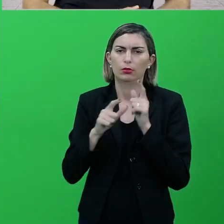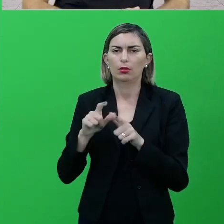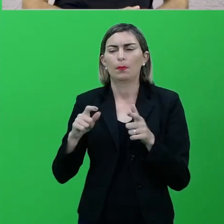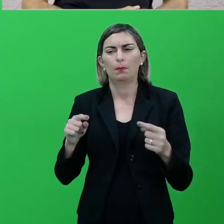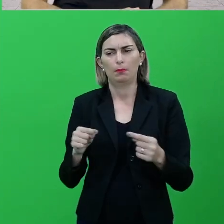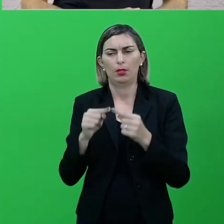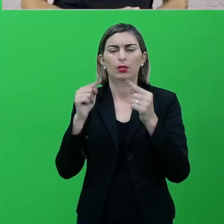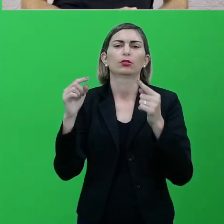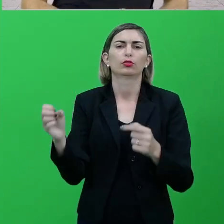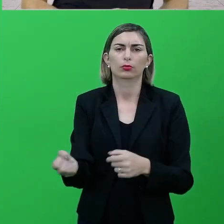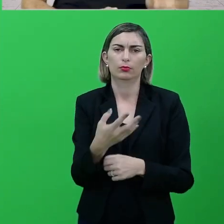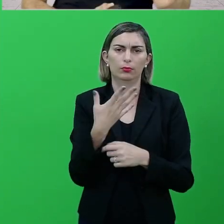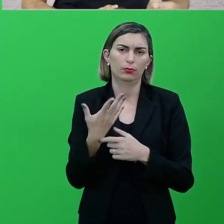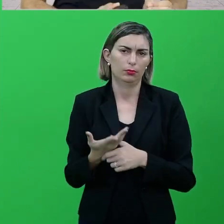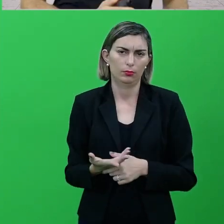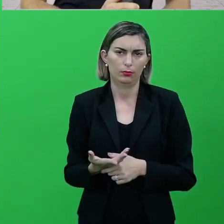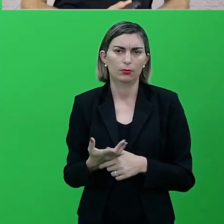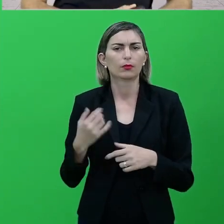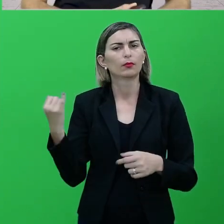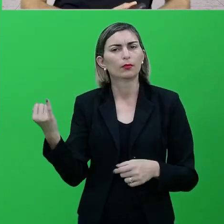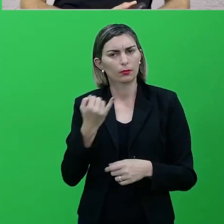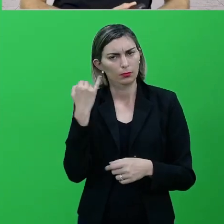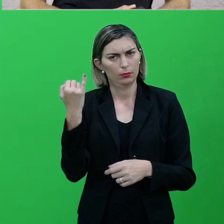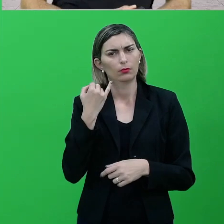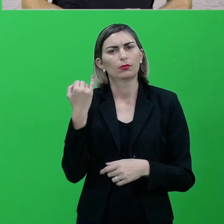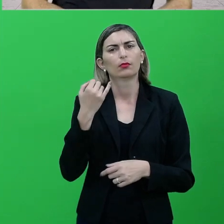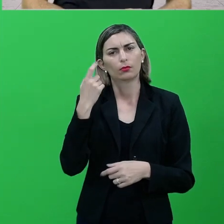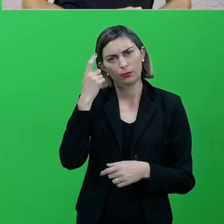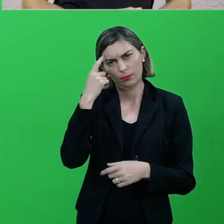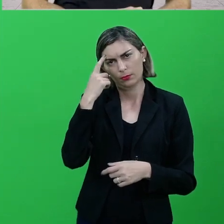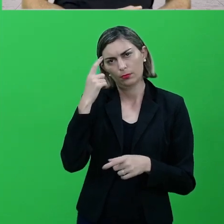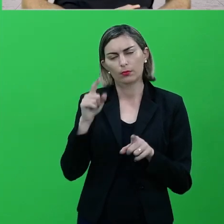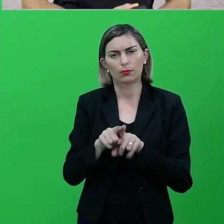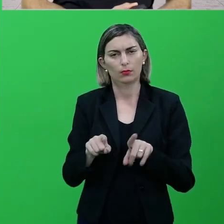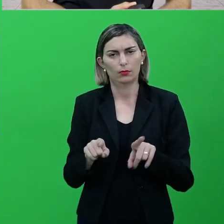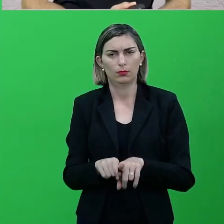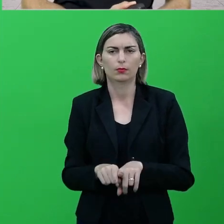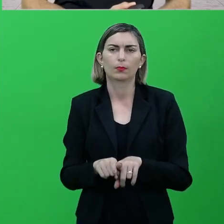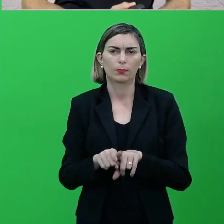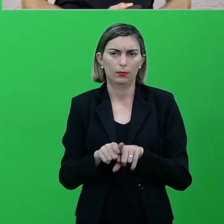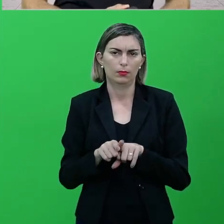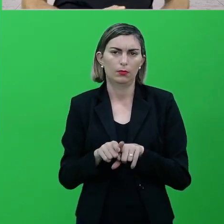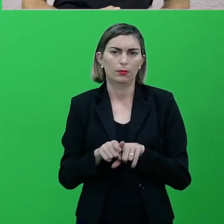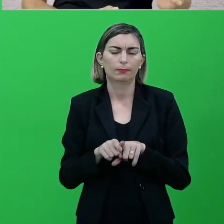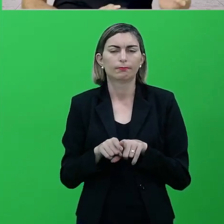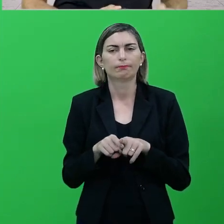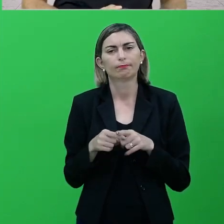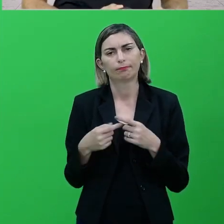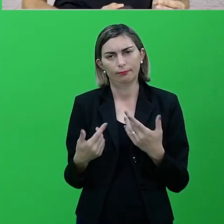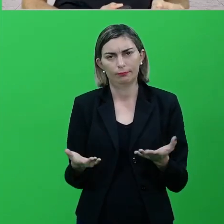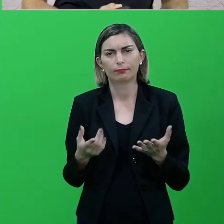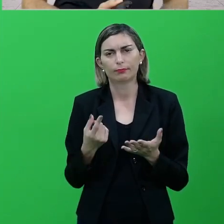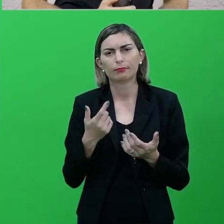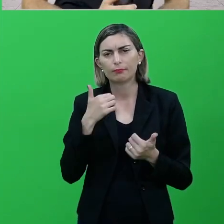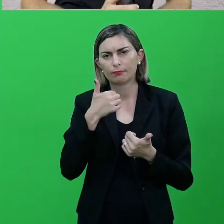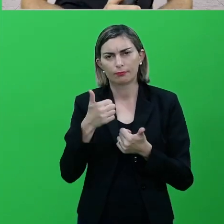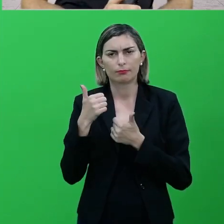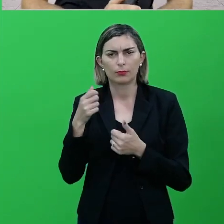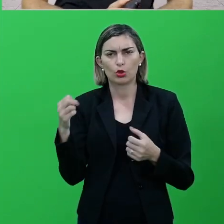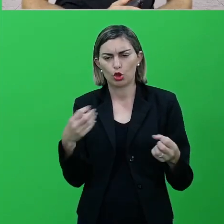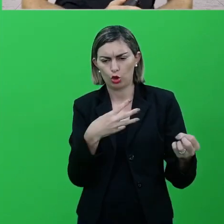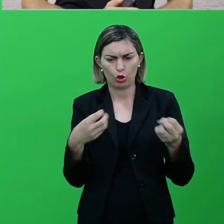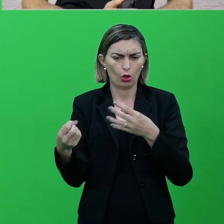impactada pela inovação. Então é importante levar isso em conta também. Além do mais, os benefícios da inovação no